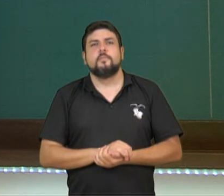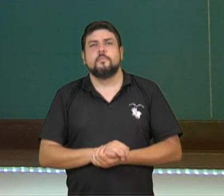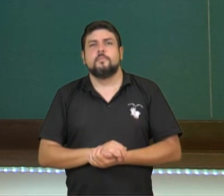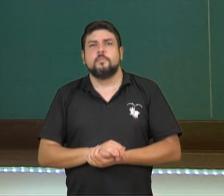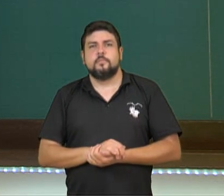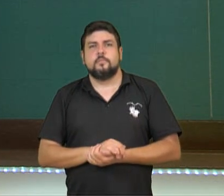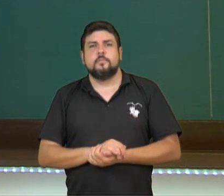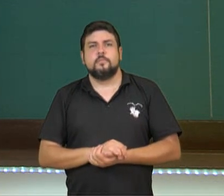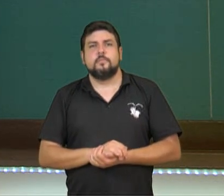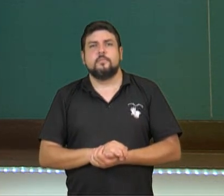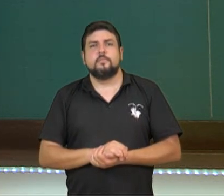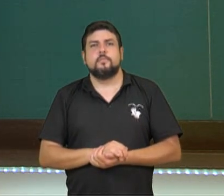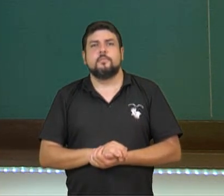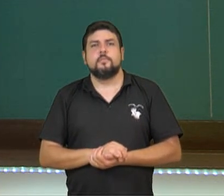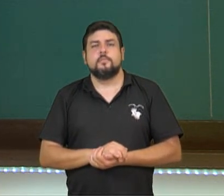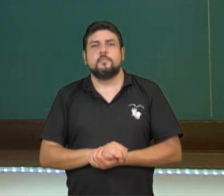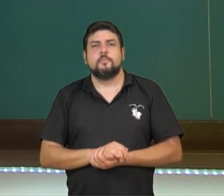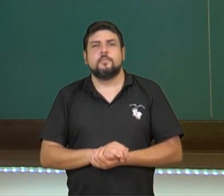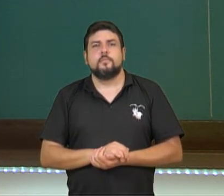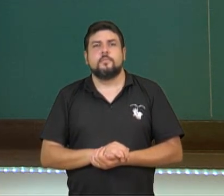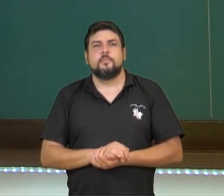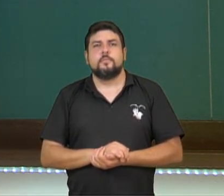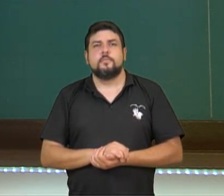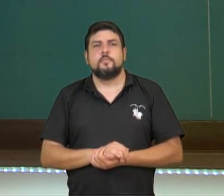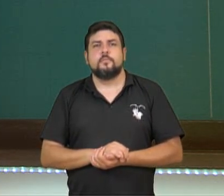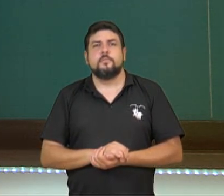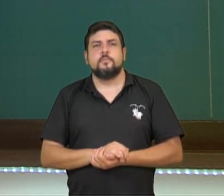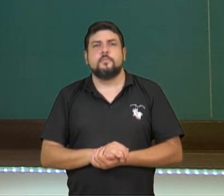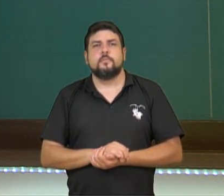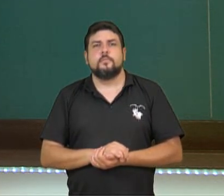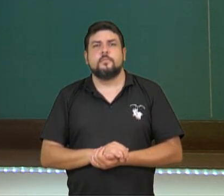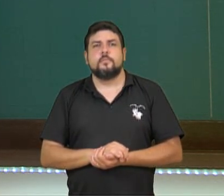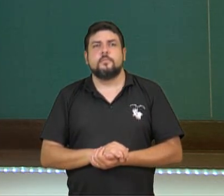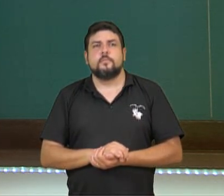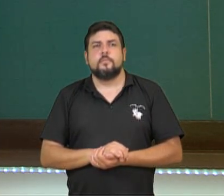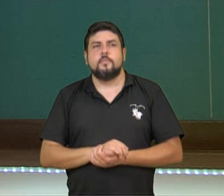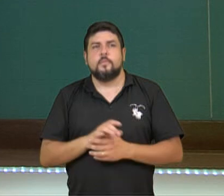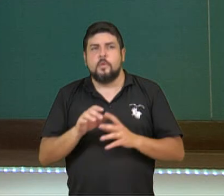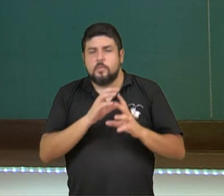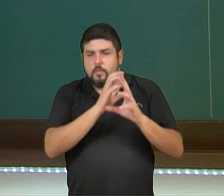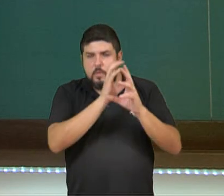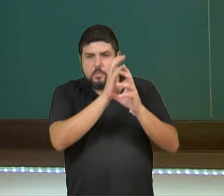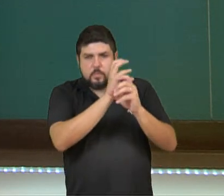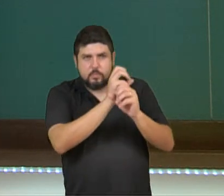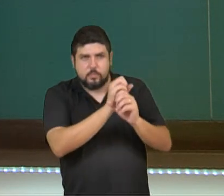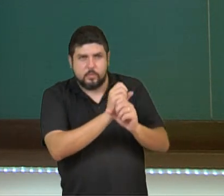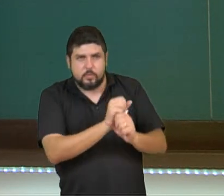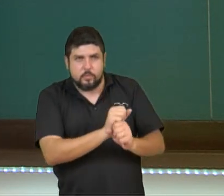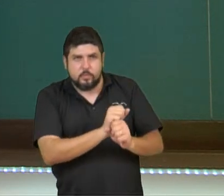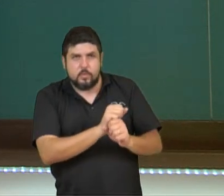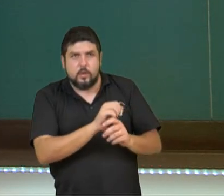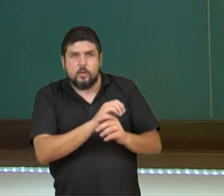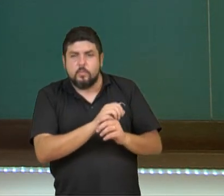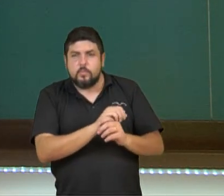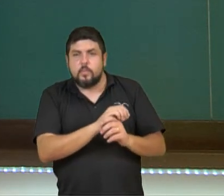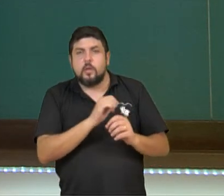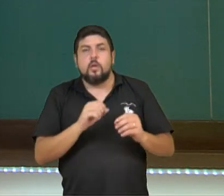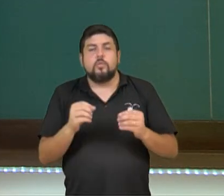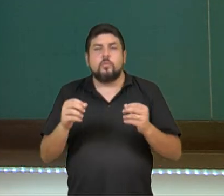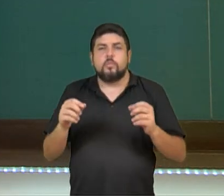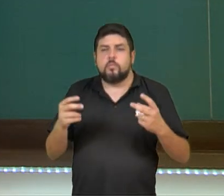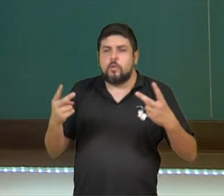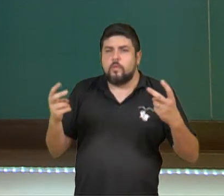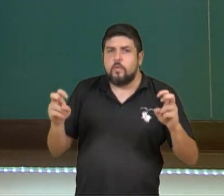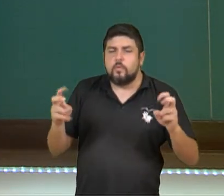10x, 5 vezes 5, 25. E no segundo membro eu tenho x ao quadrado mais 10x mais 25.